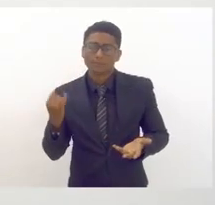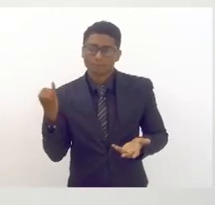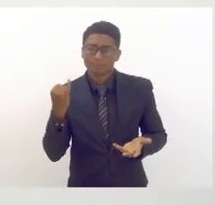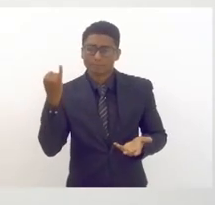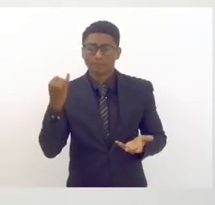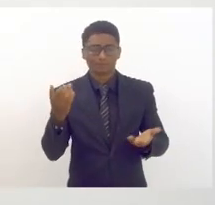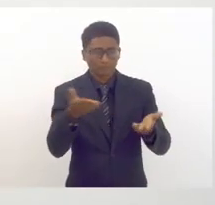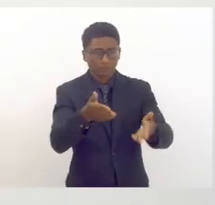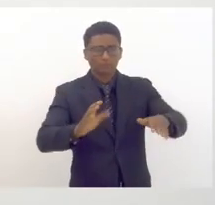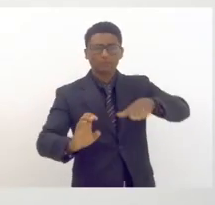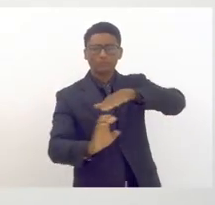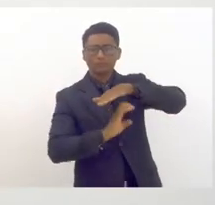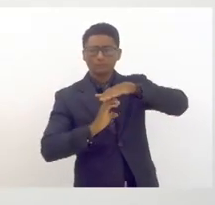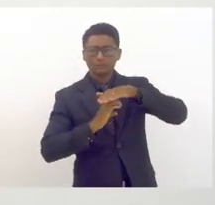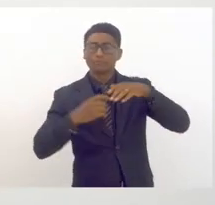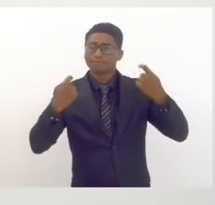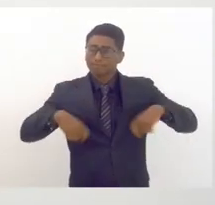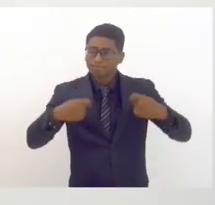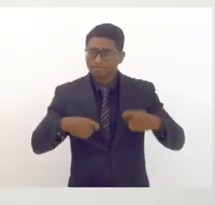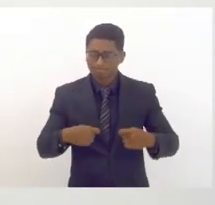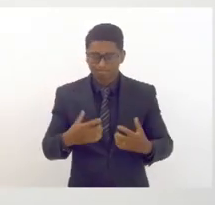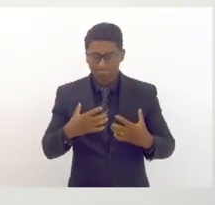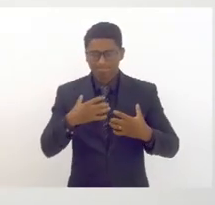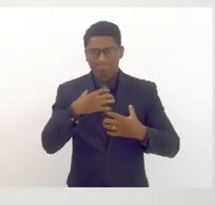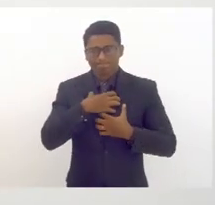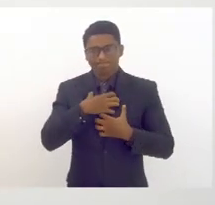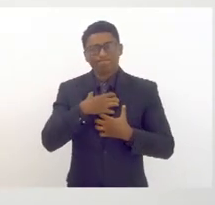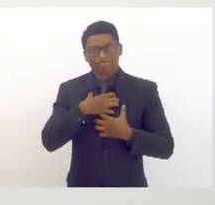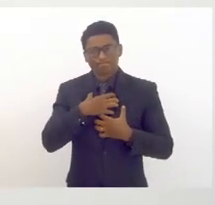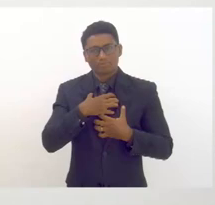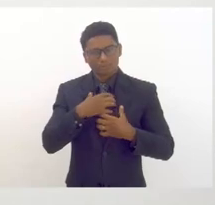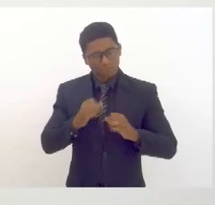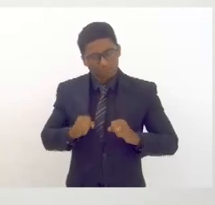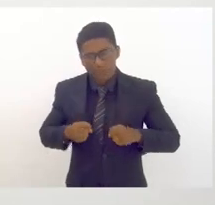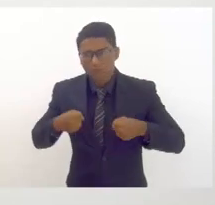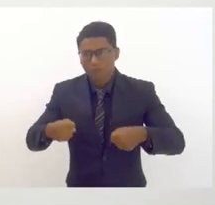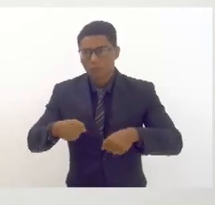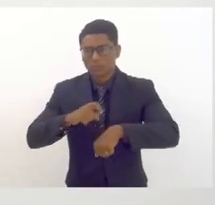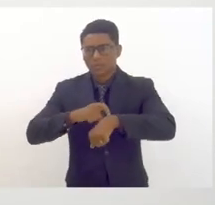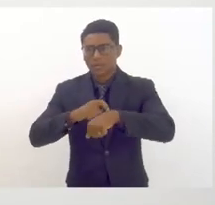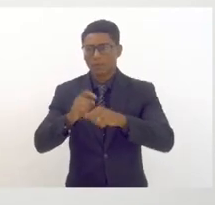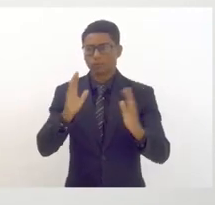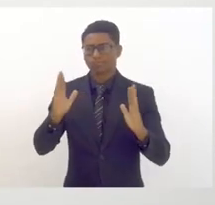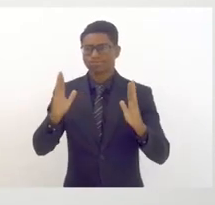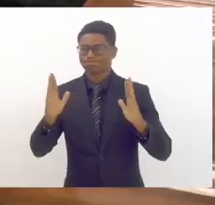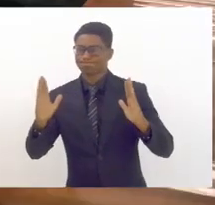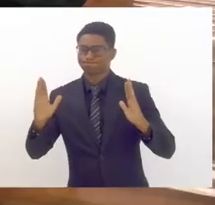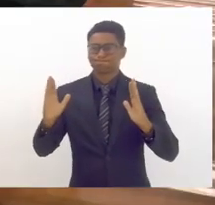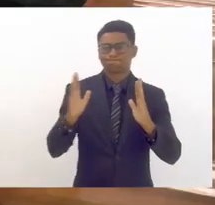as operadoras para que nós tenhamos um resultado no menor tempo possível.